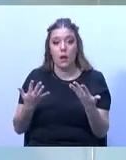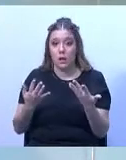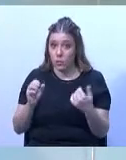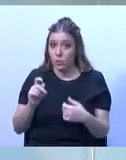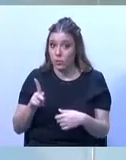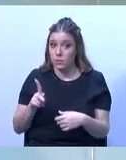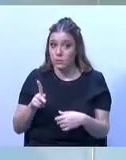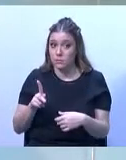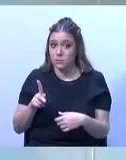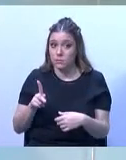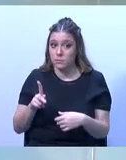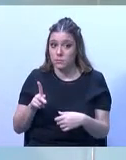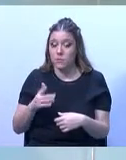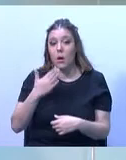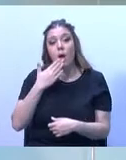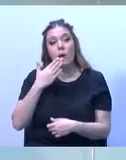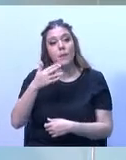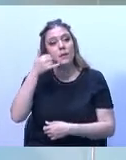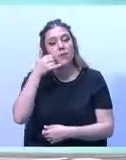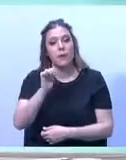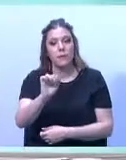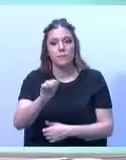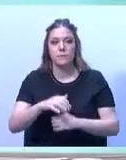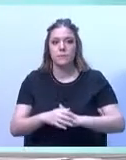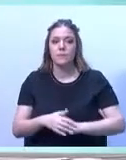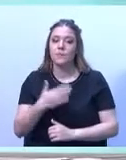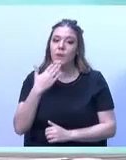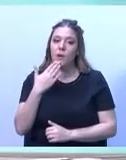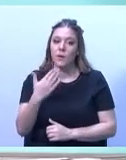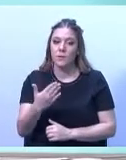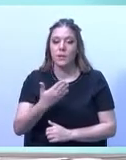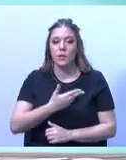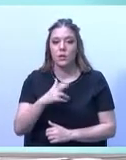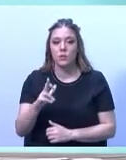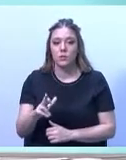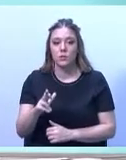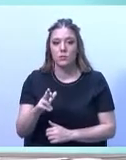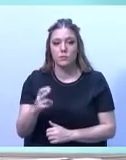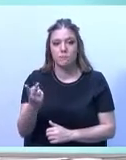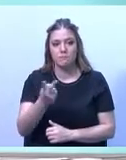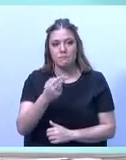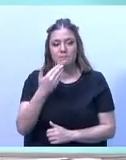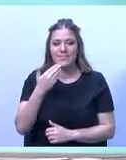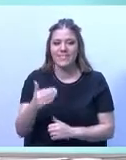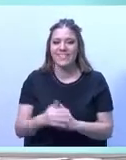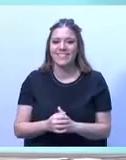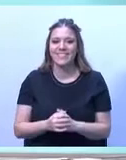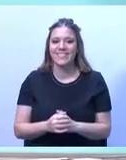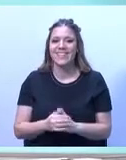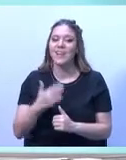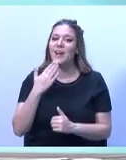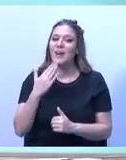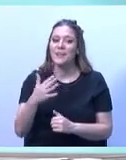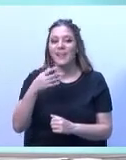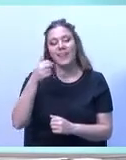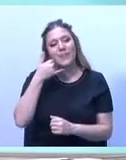bem? Obrigada, Margarida, pela sua chamada. Obrigado, Sr. Doutor e companhia. Obrigado. Muito obrigada